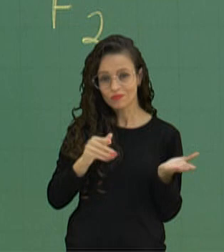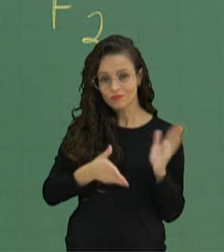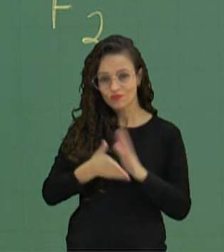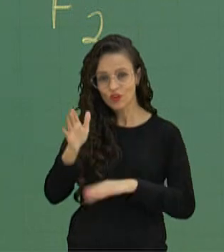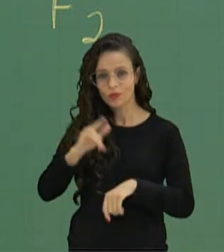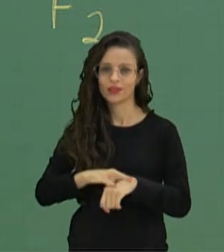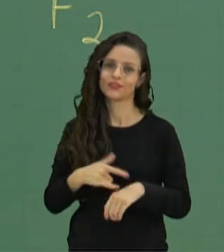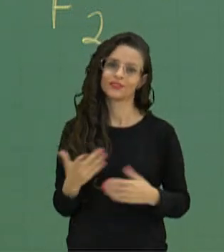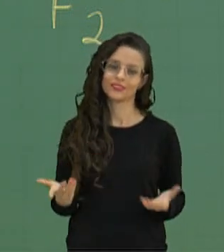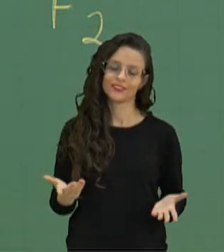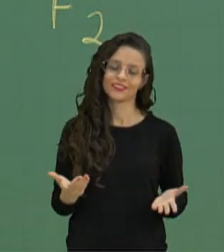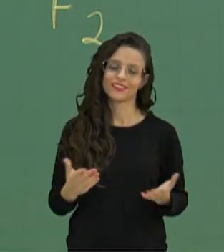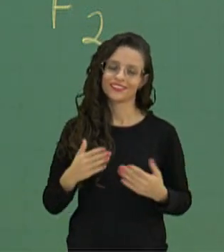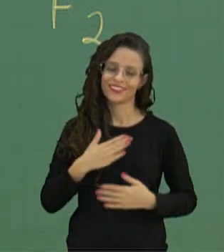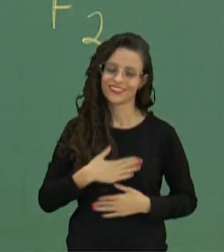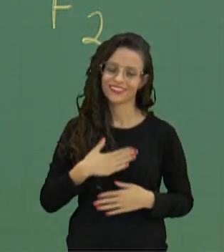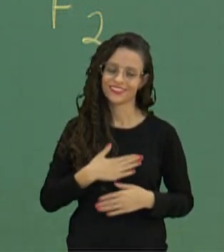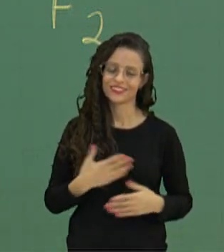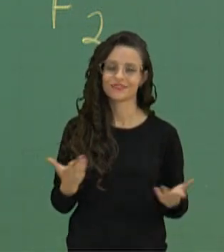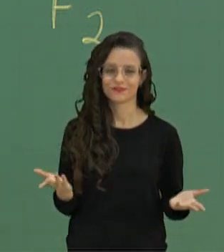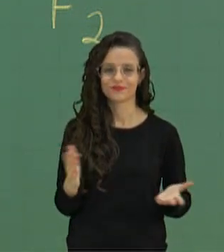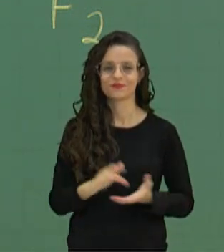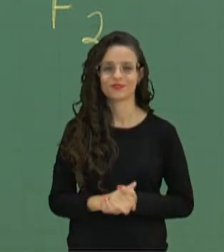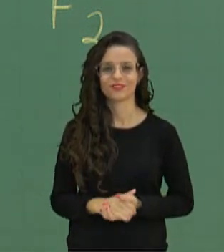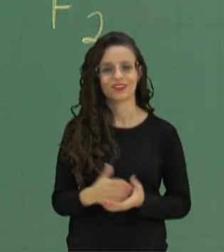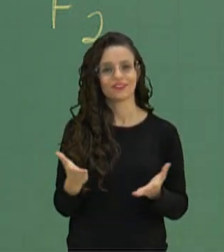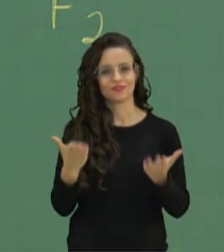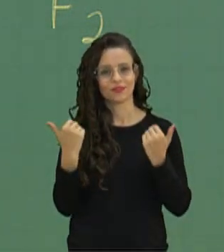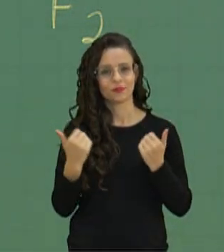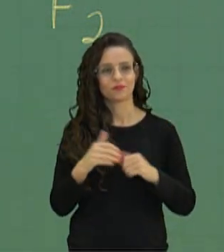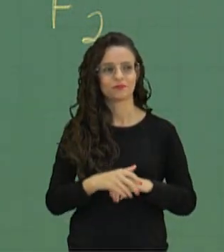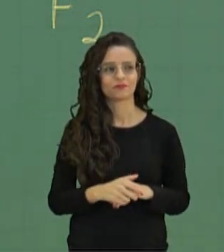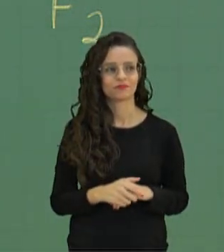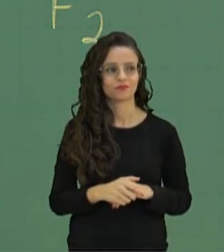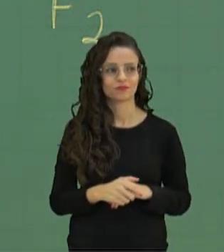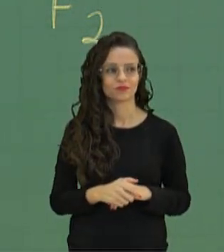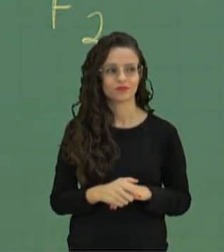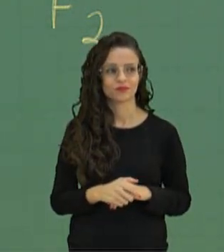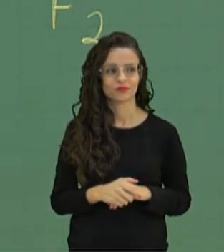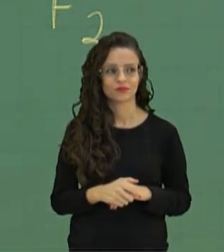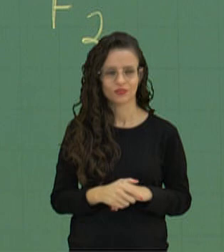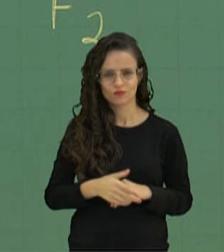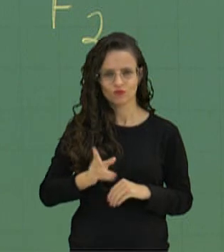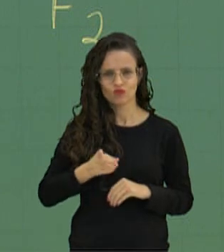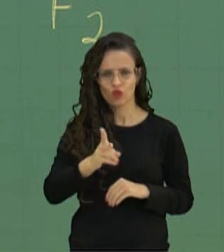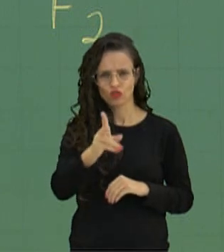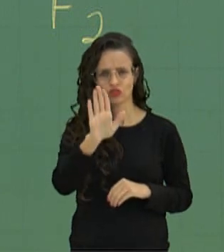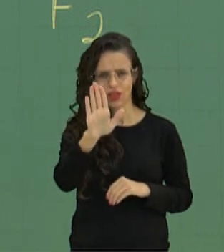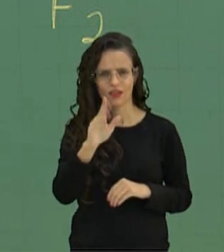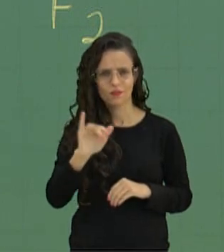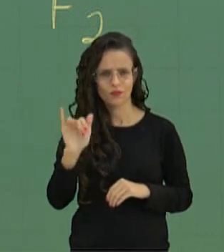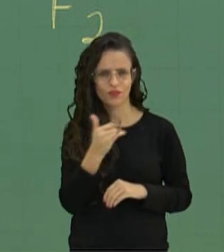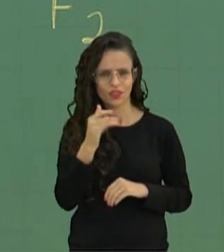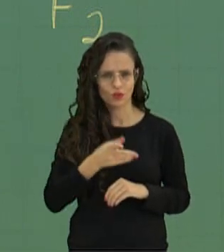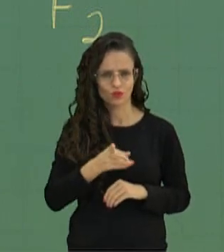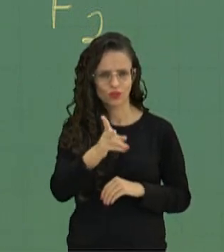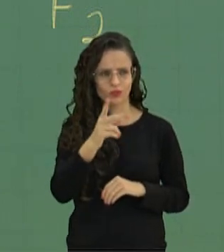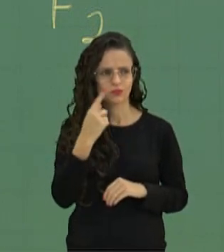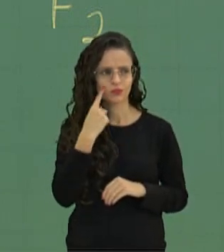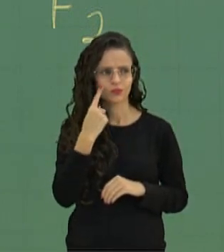Você dá uma relaxada na sala. Mas vamos lá, pessoal. Acho que eu vou passar um pouquinho adiante. Falei que não ia, mas vamos passar um pouquinho